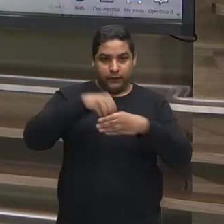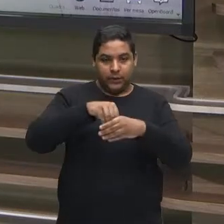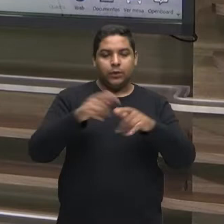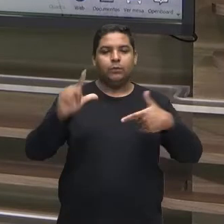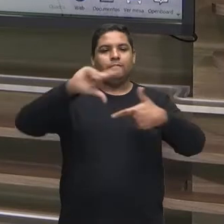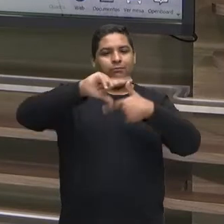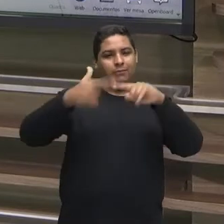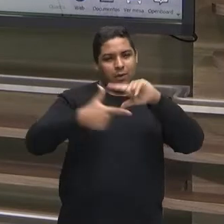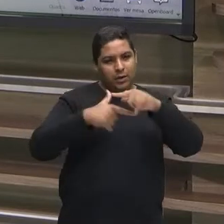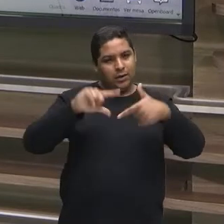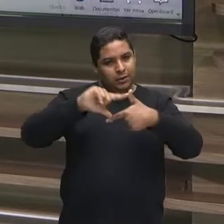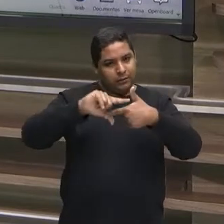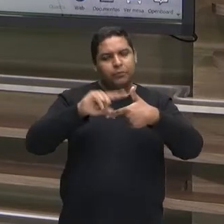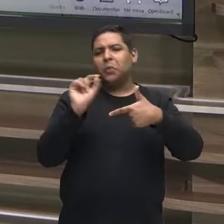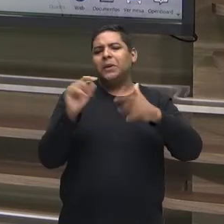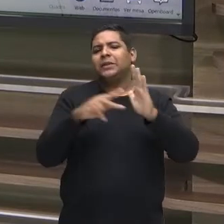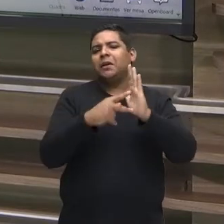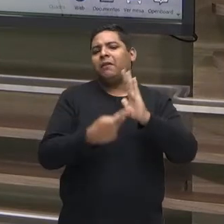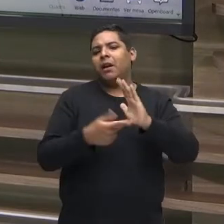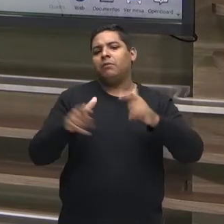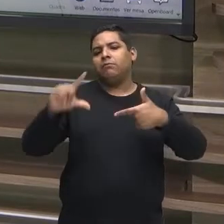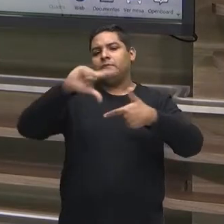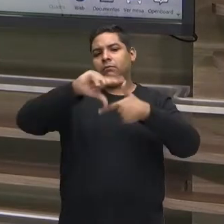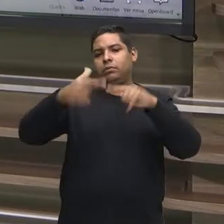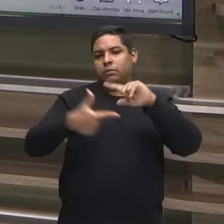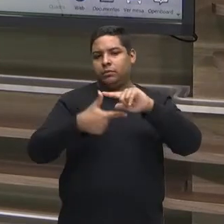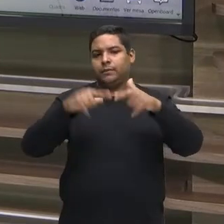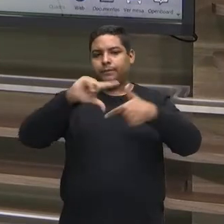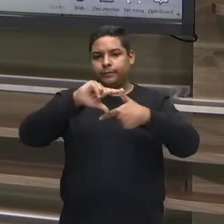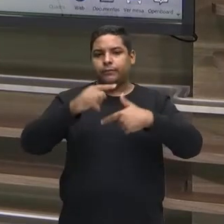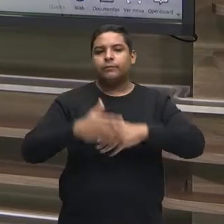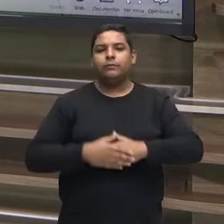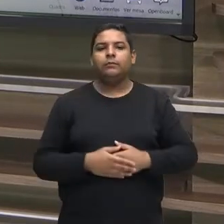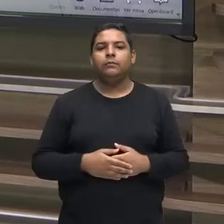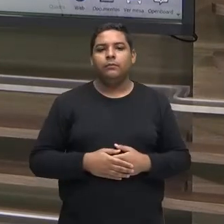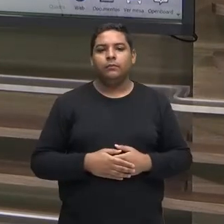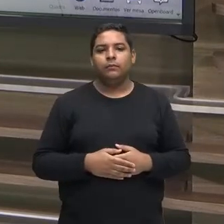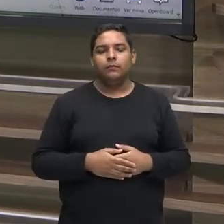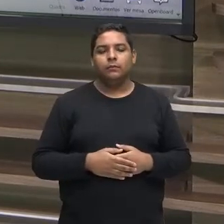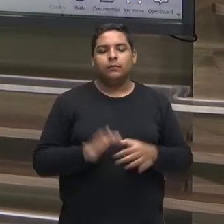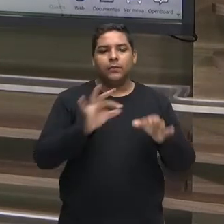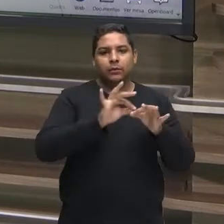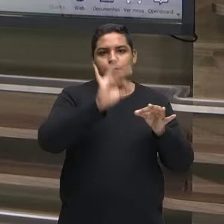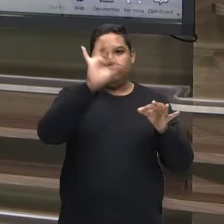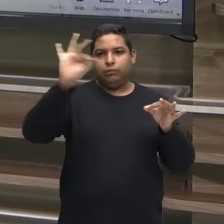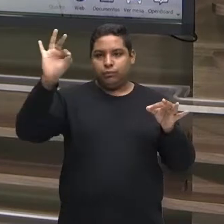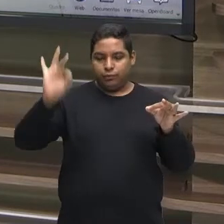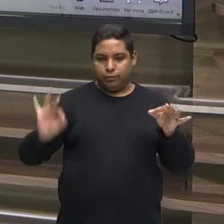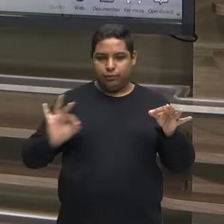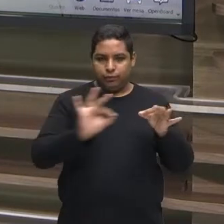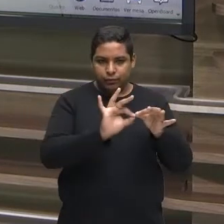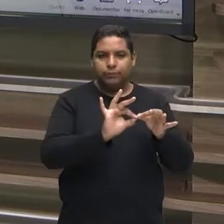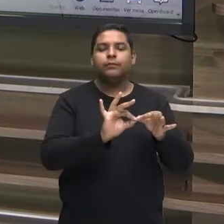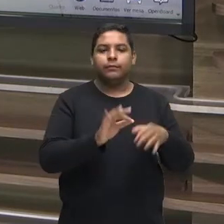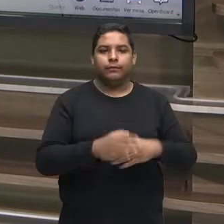um polígono, né? Porque o que é um polígono? Né? Ela é exatamente uma linha poligonal fechada. Então, nós temos várias nomenclaturas